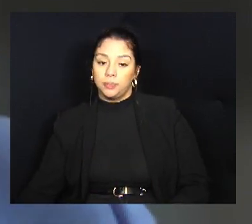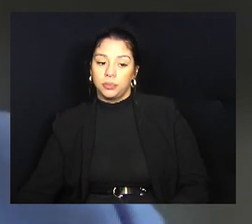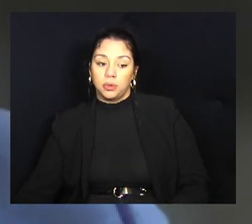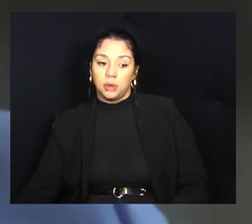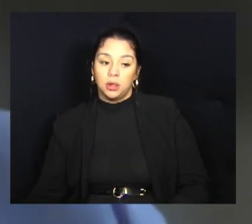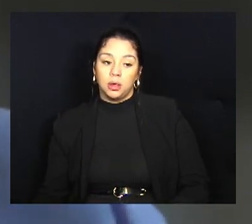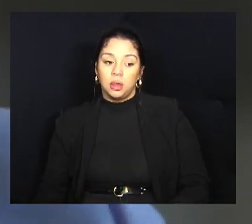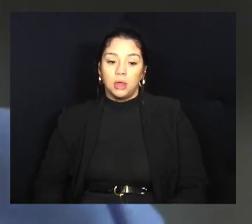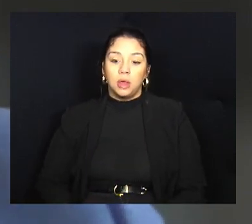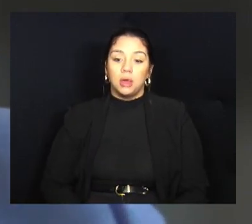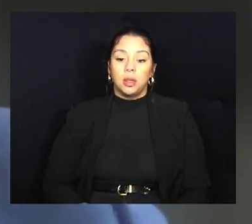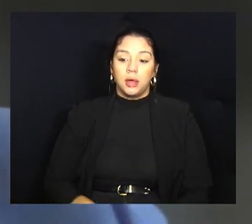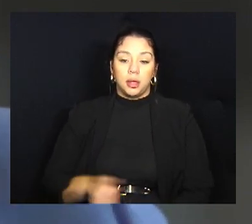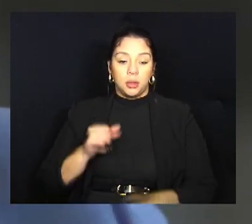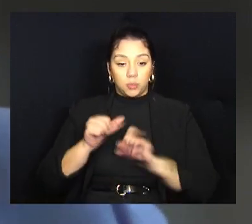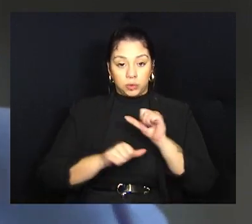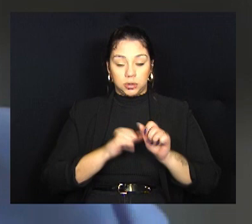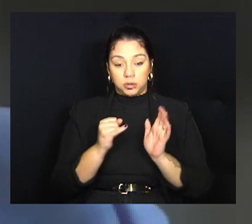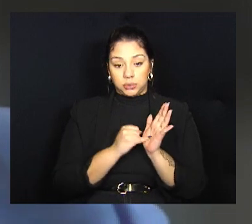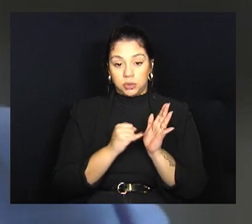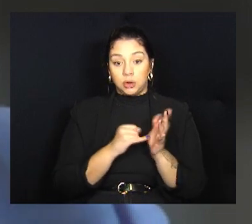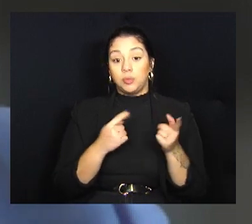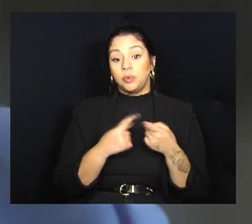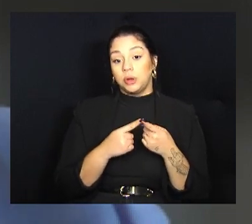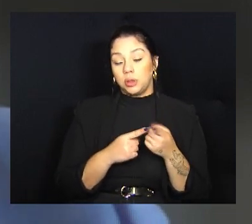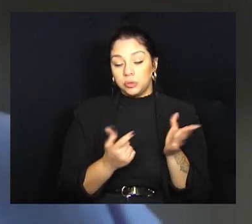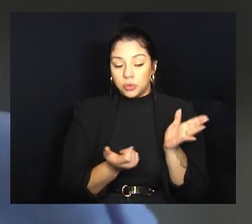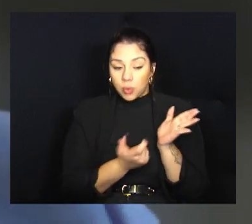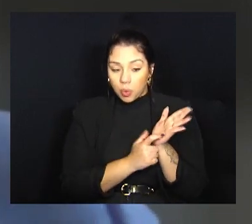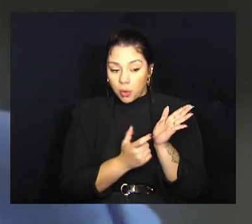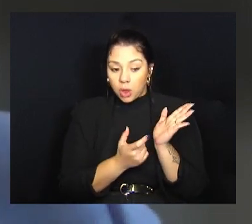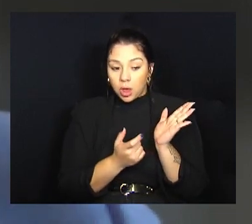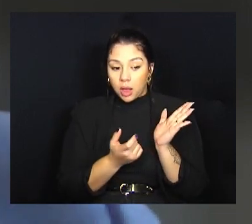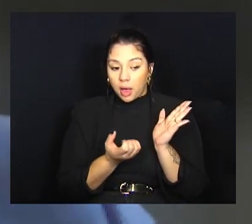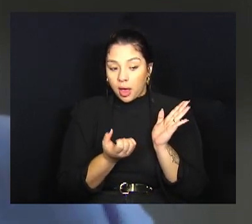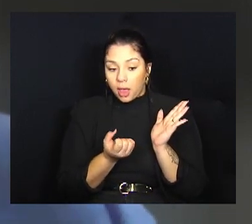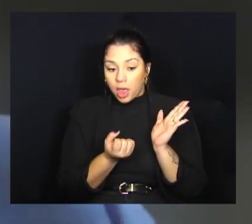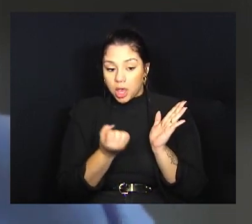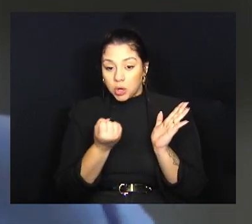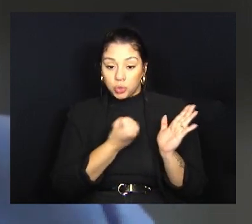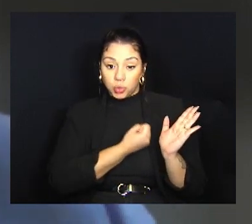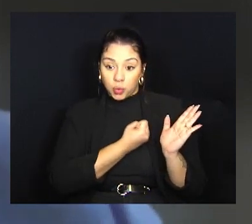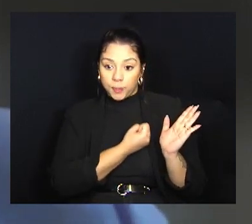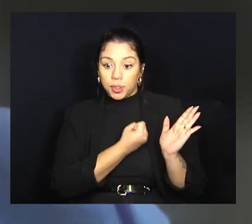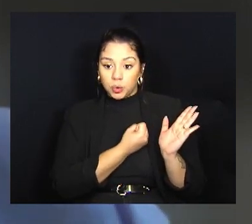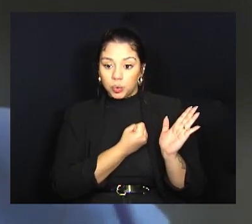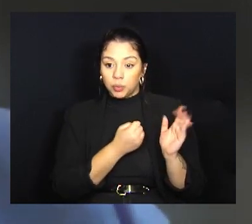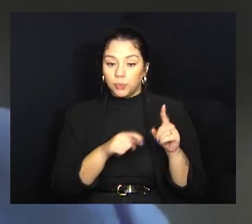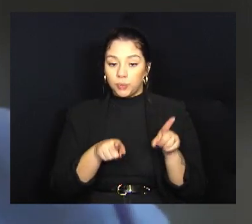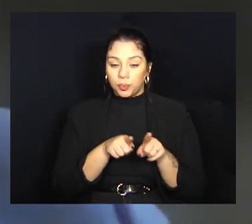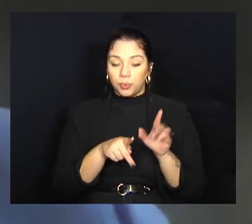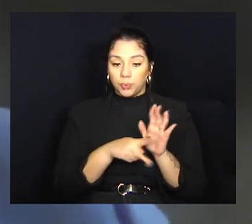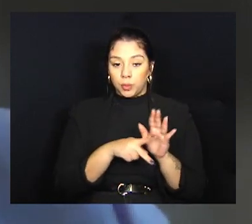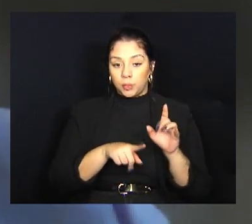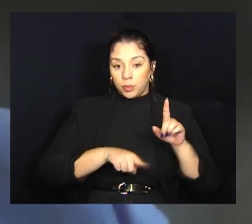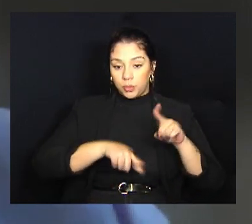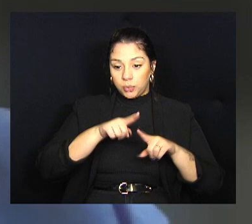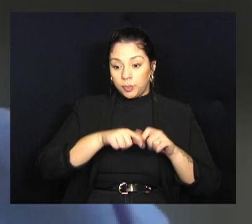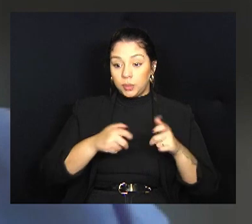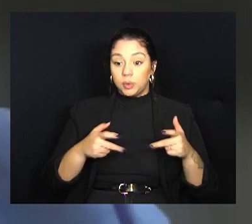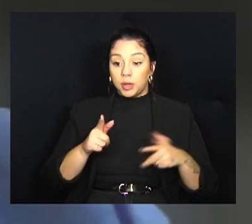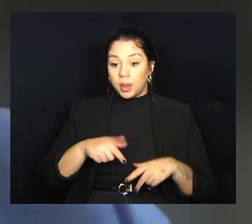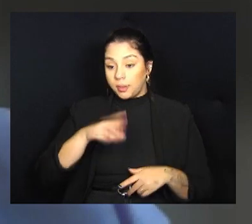alíquotas por causa do código da mercadoria, isso que é o foco principal da